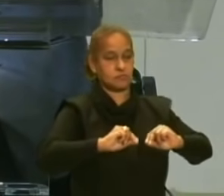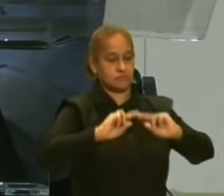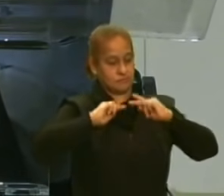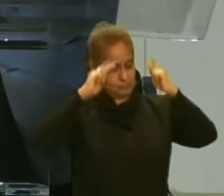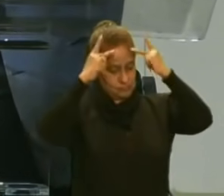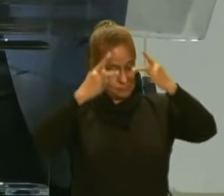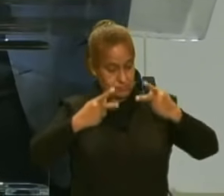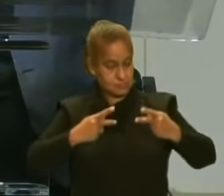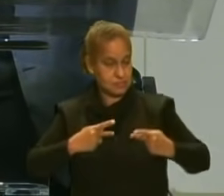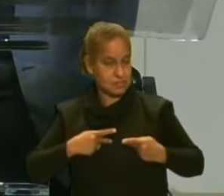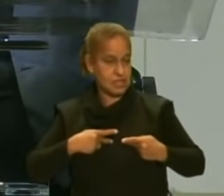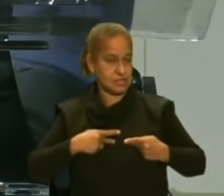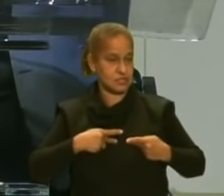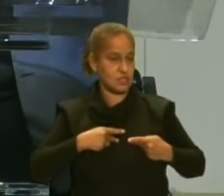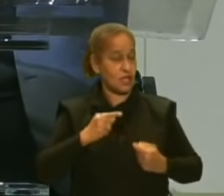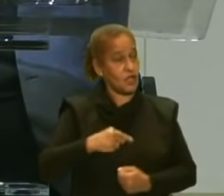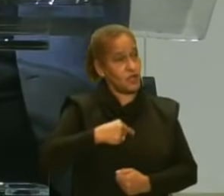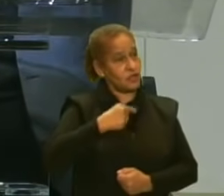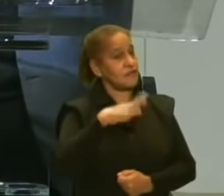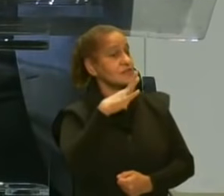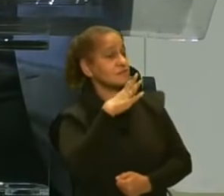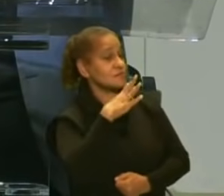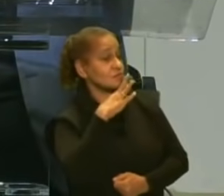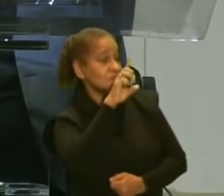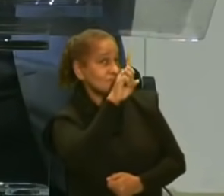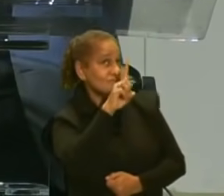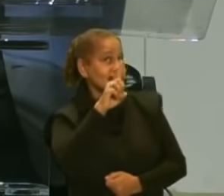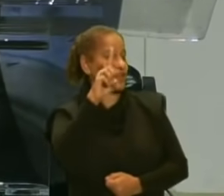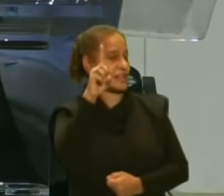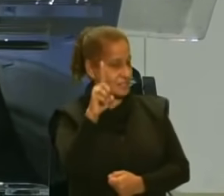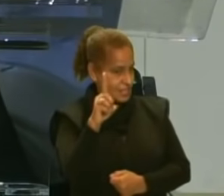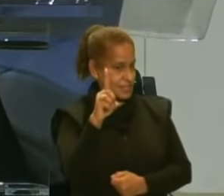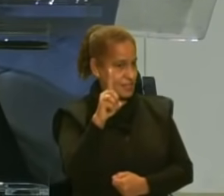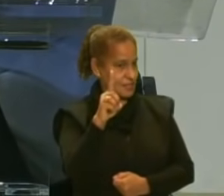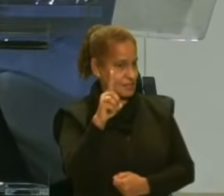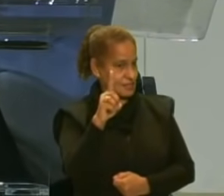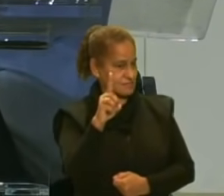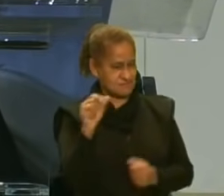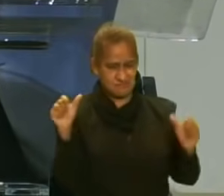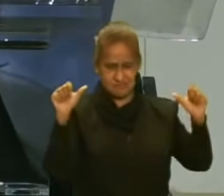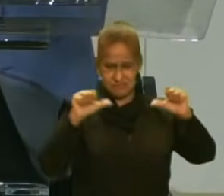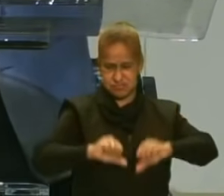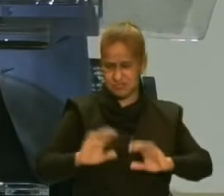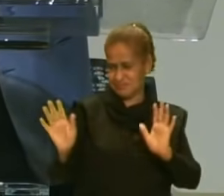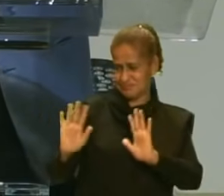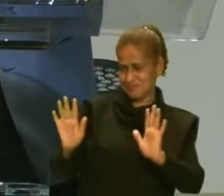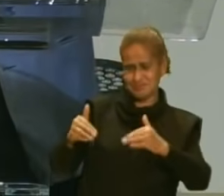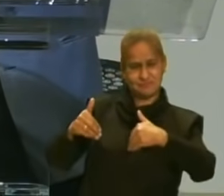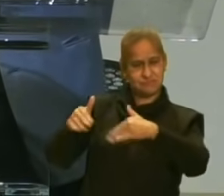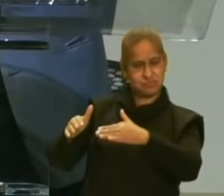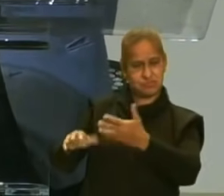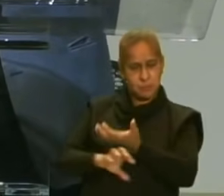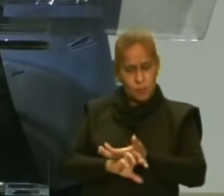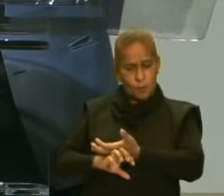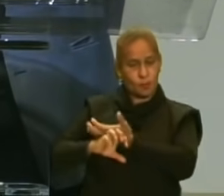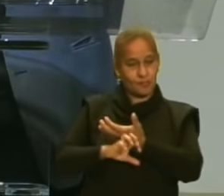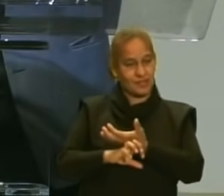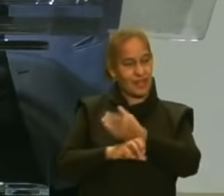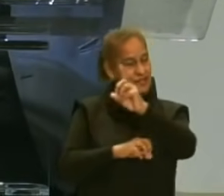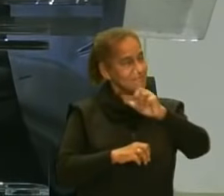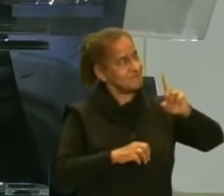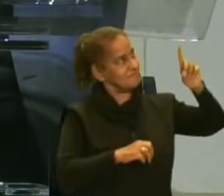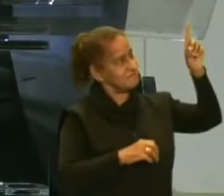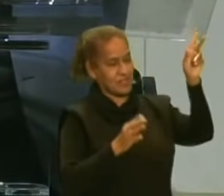que consideraram que conhecer a Deus era algo inútil, o próprio Deus os entregou a